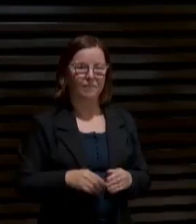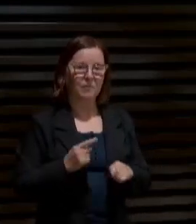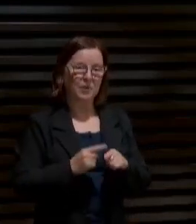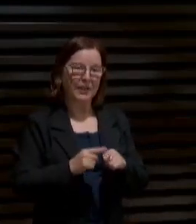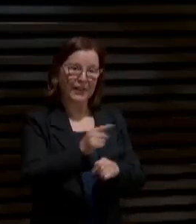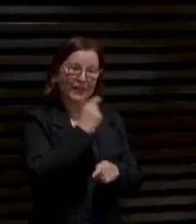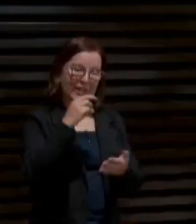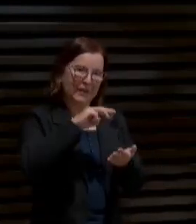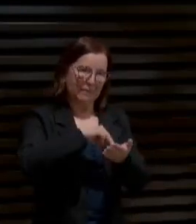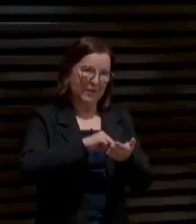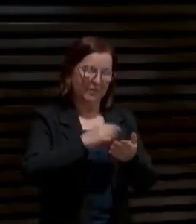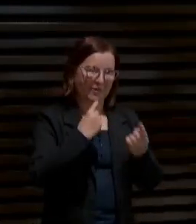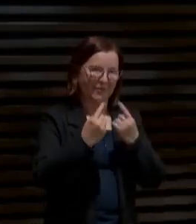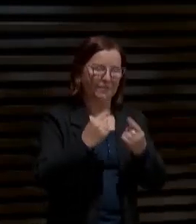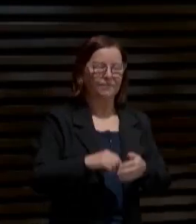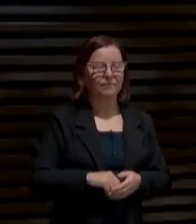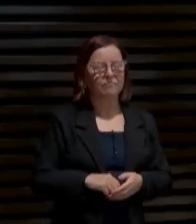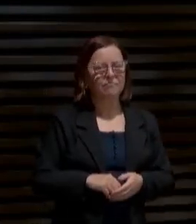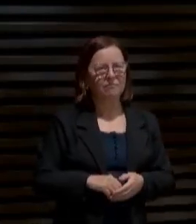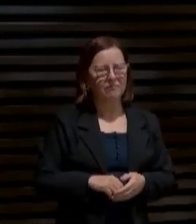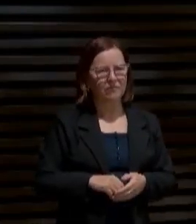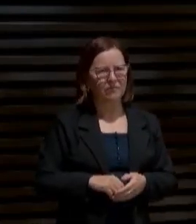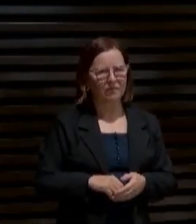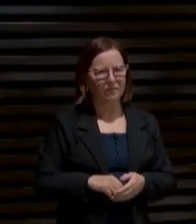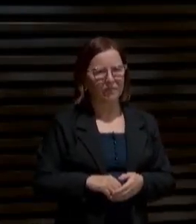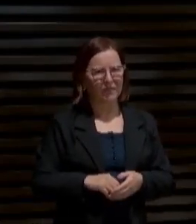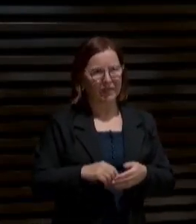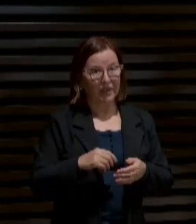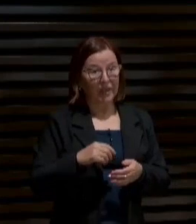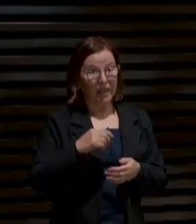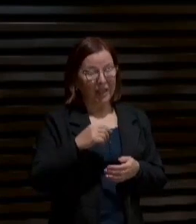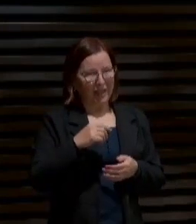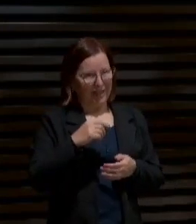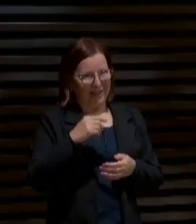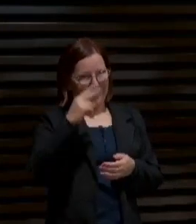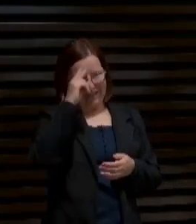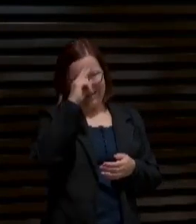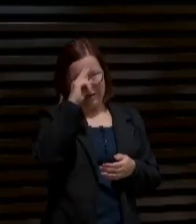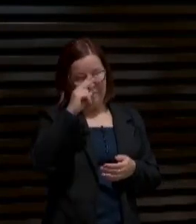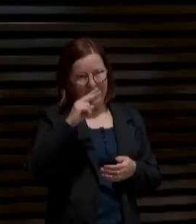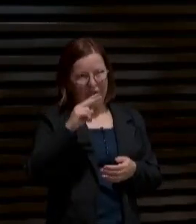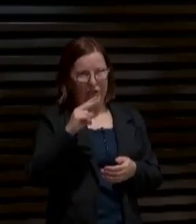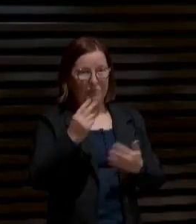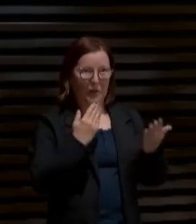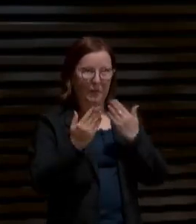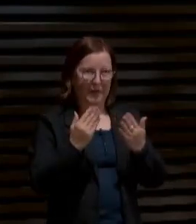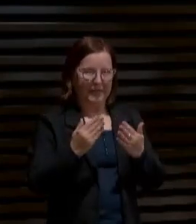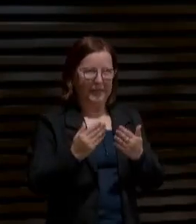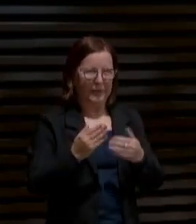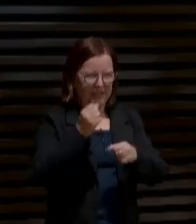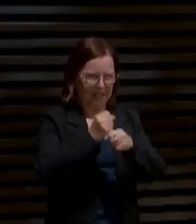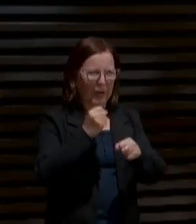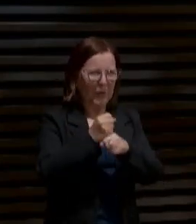comparação da igreja como o canteiro de obra Você se lembra que quando nós estávamos construindo aqui você chegava aqui tinha areia no lugar pedra no